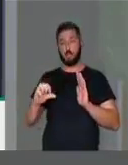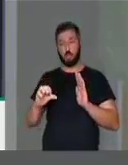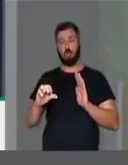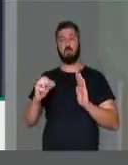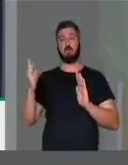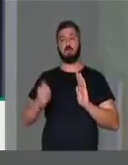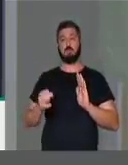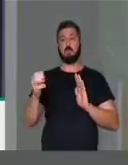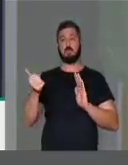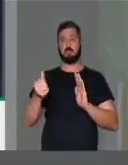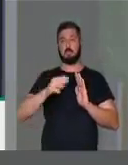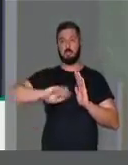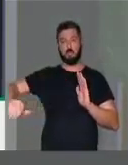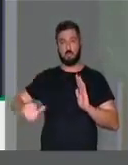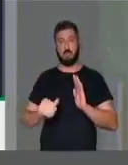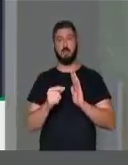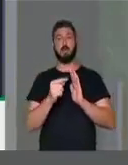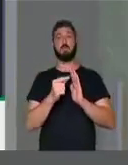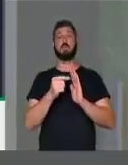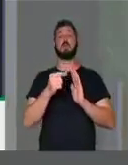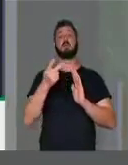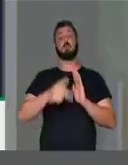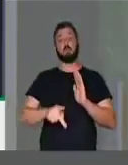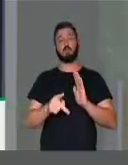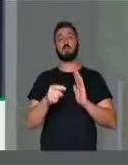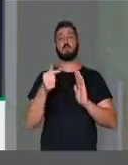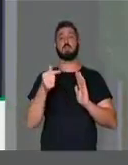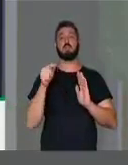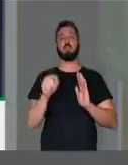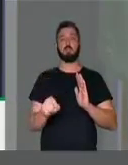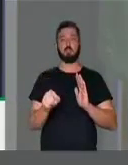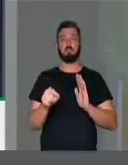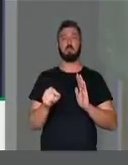4.449 de 2016 e